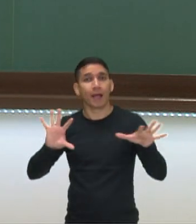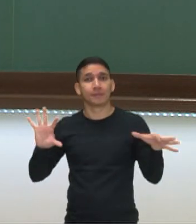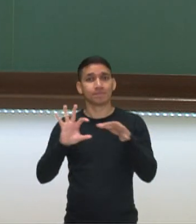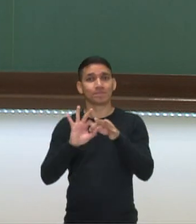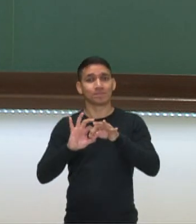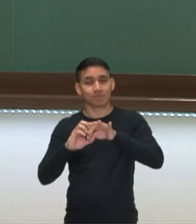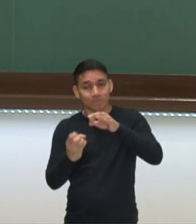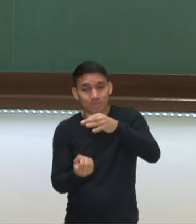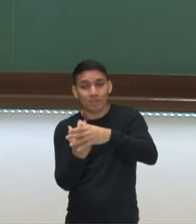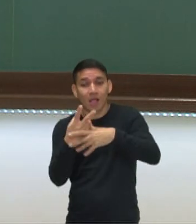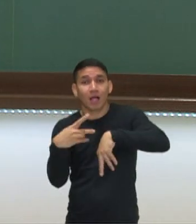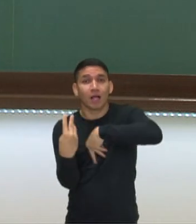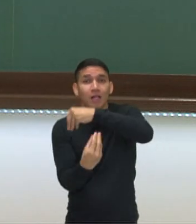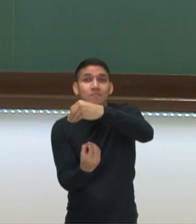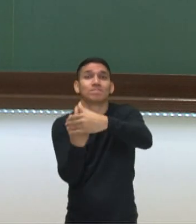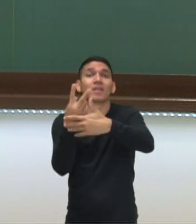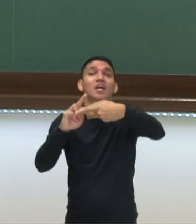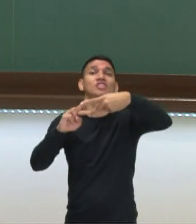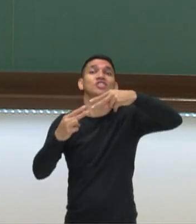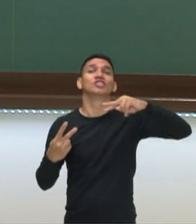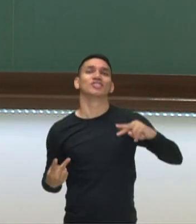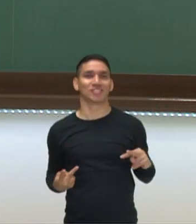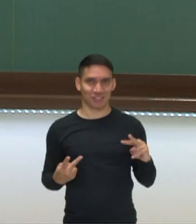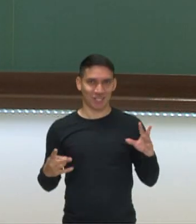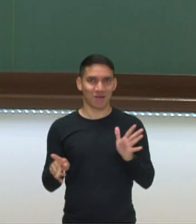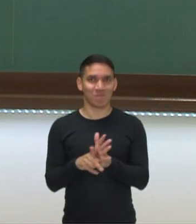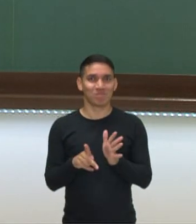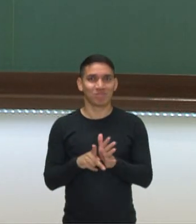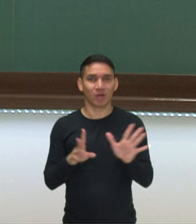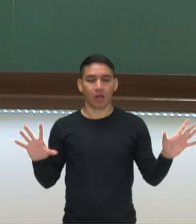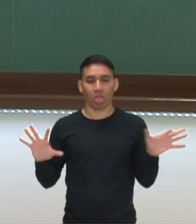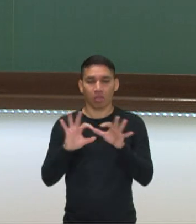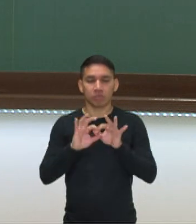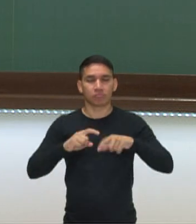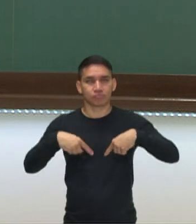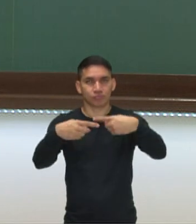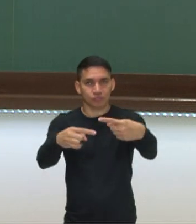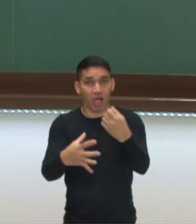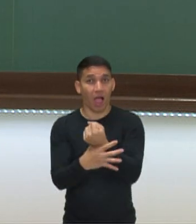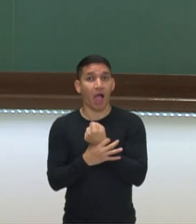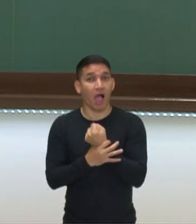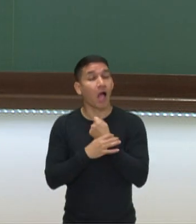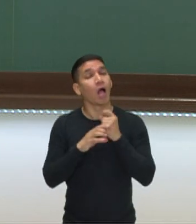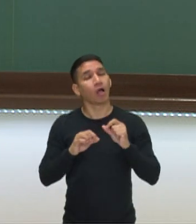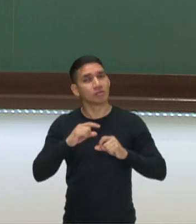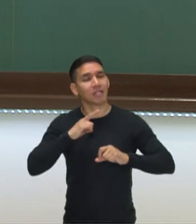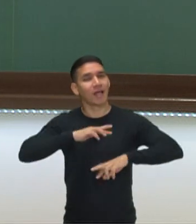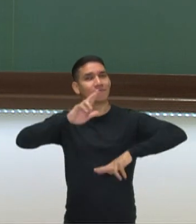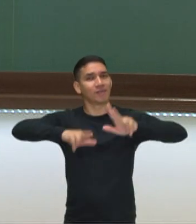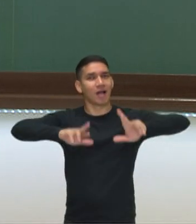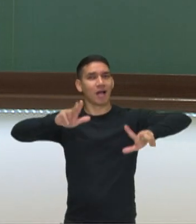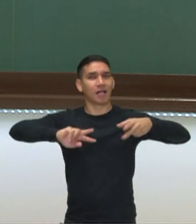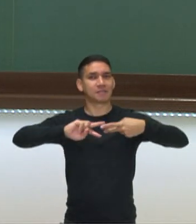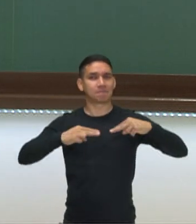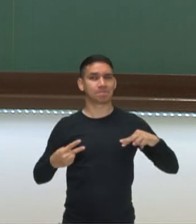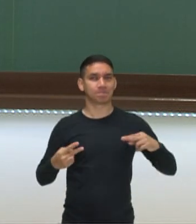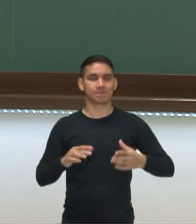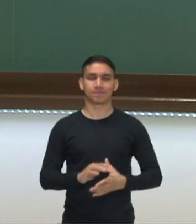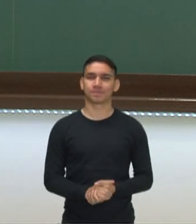recombinação gênica que acontece na reprodução sexuada, garantindo a variabilidade